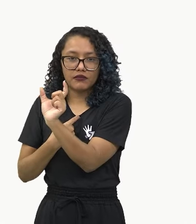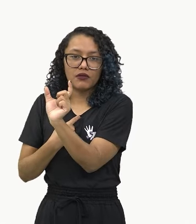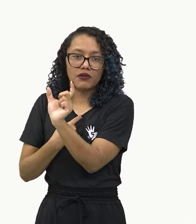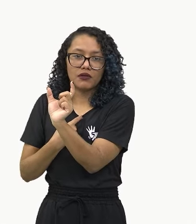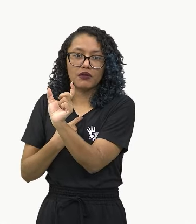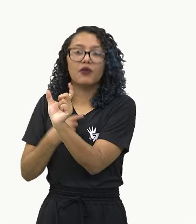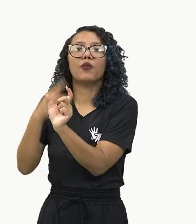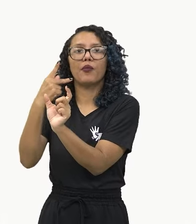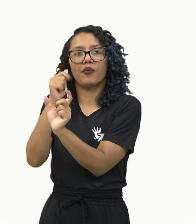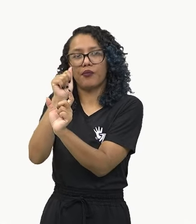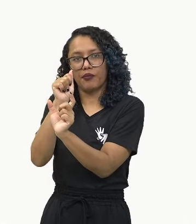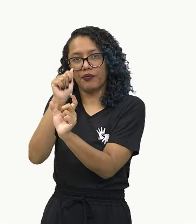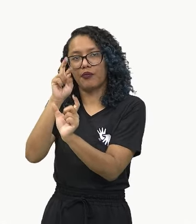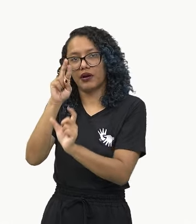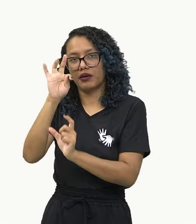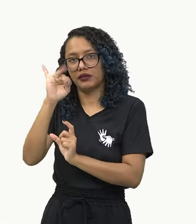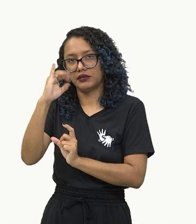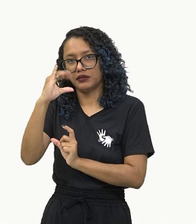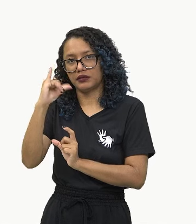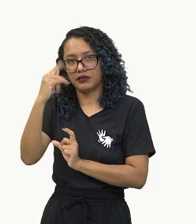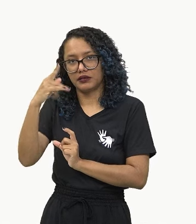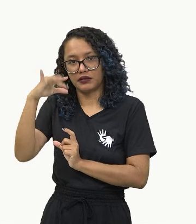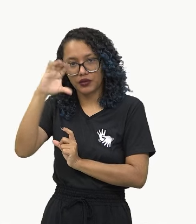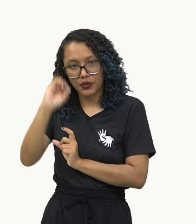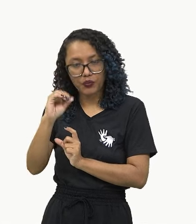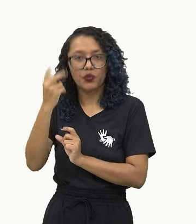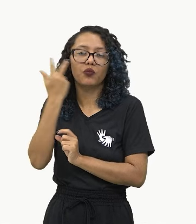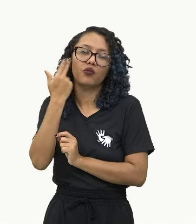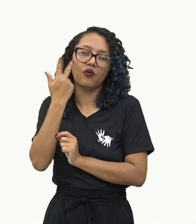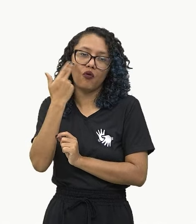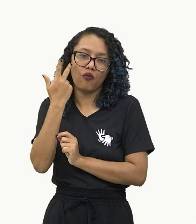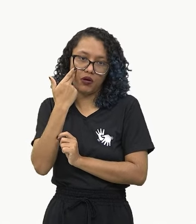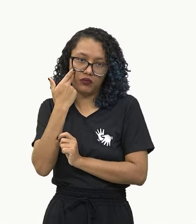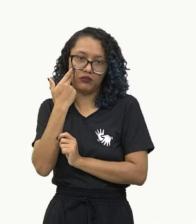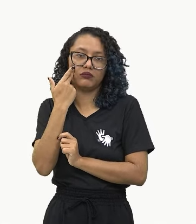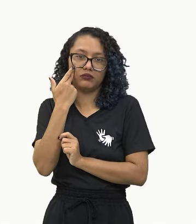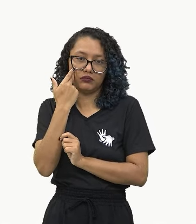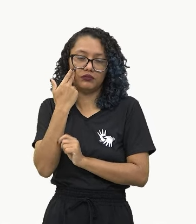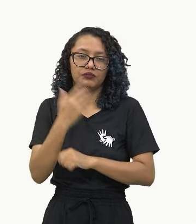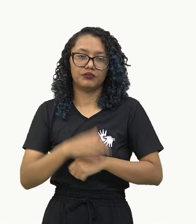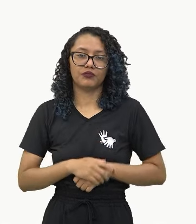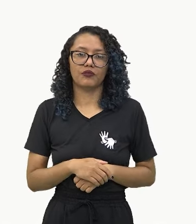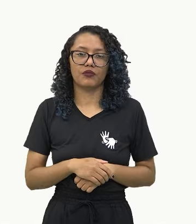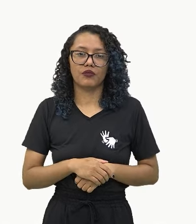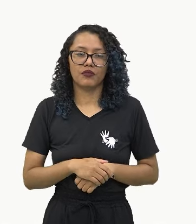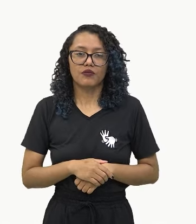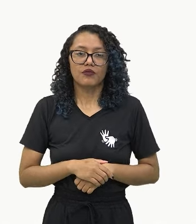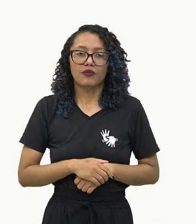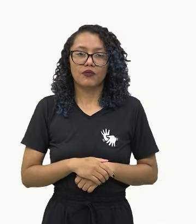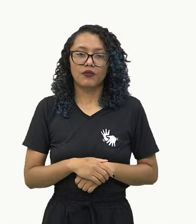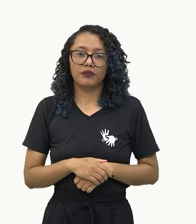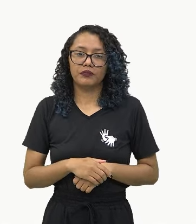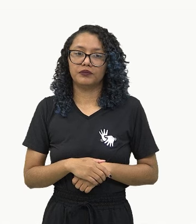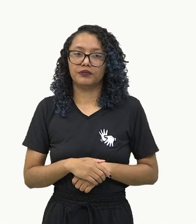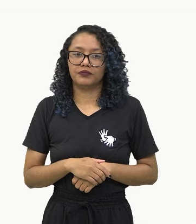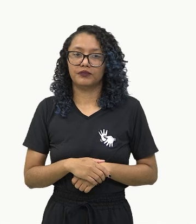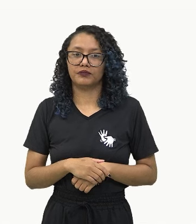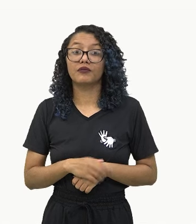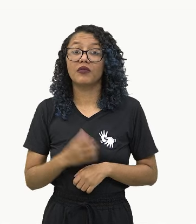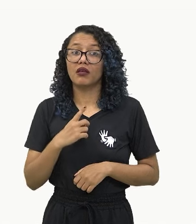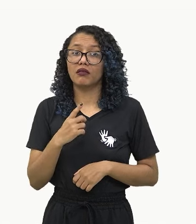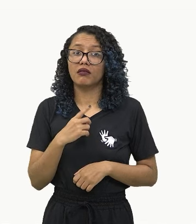particípio regular. Então, aqui serão os particípios regulares. Então, nós temos